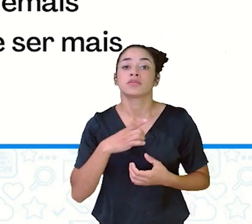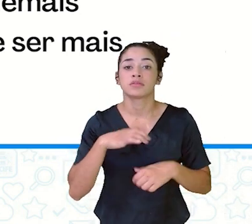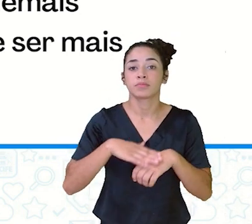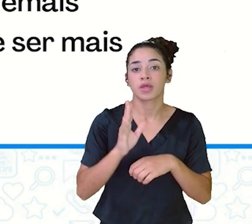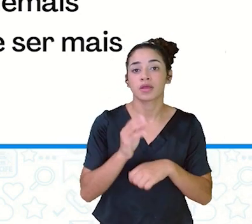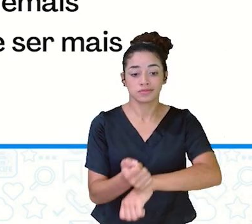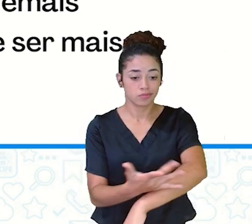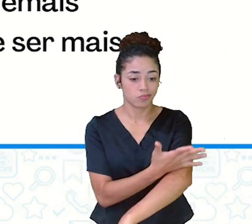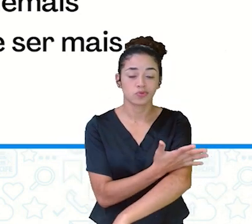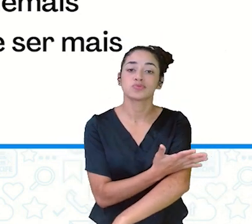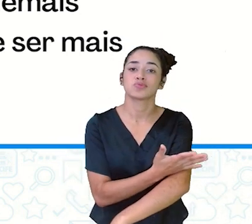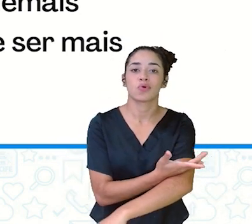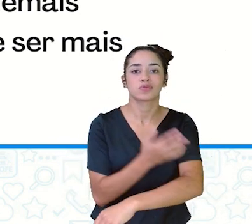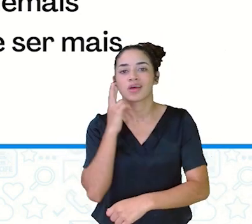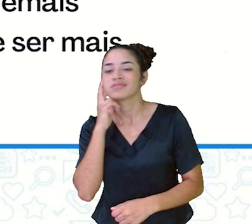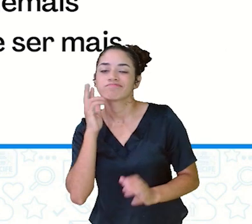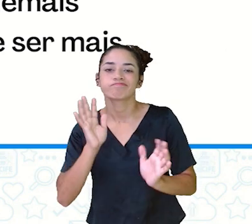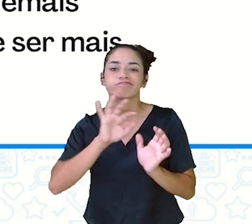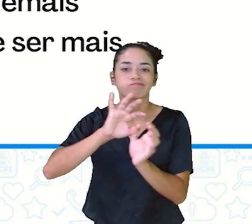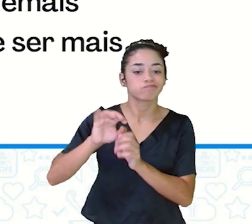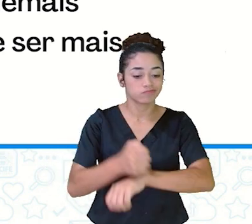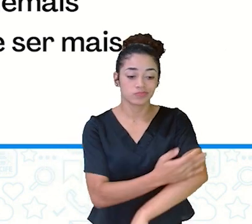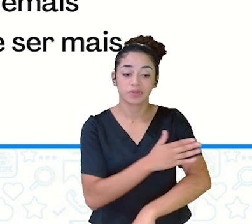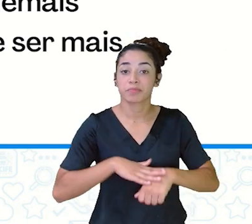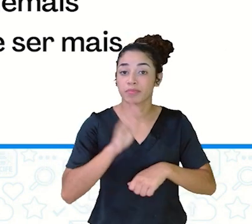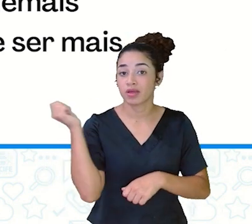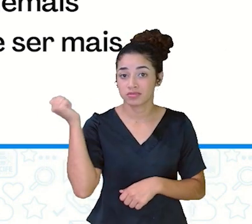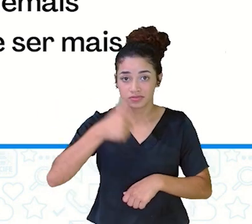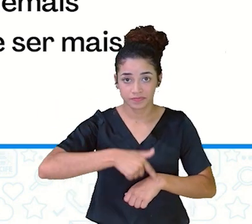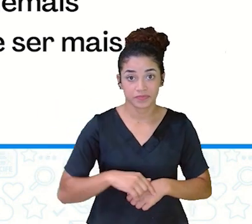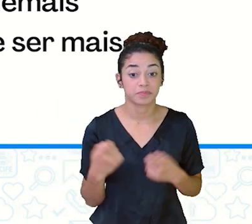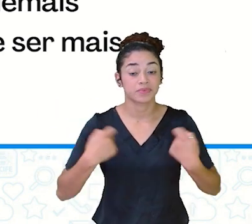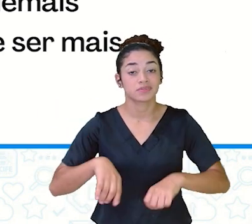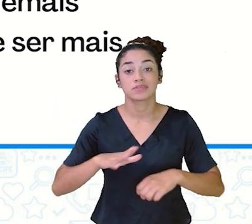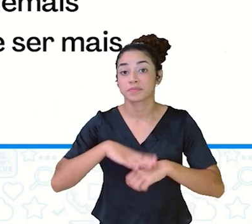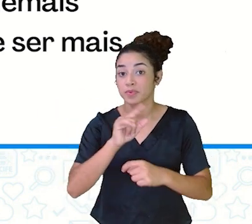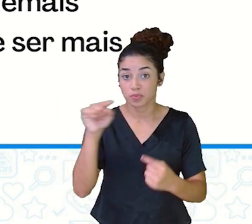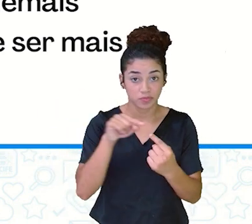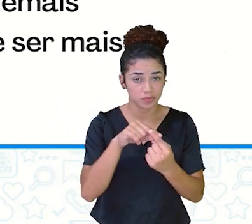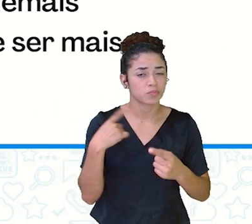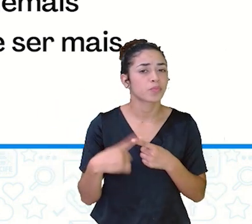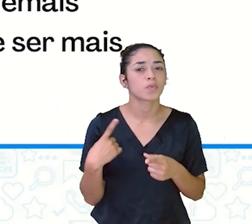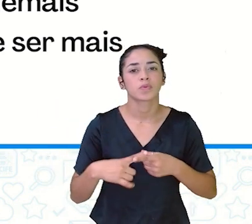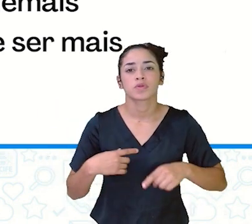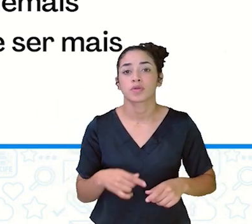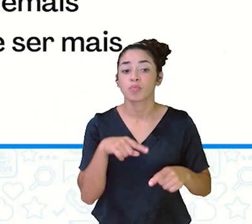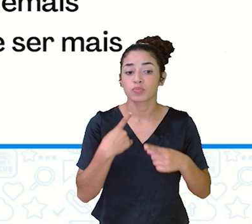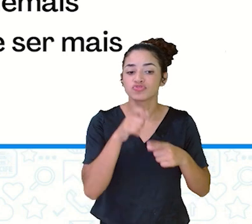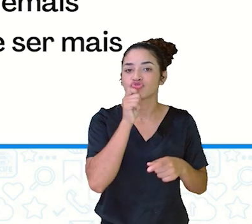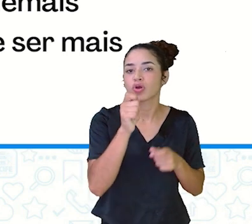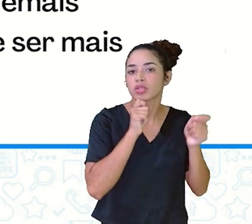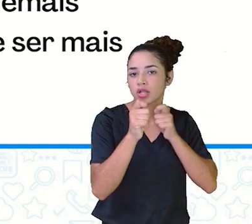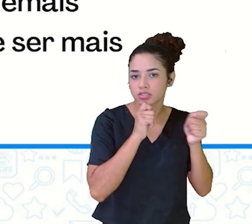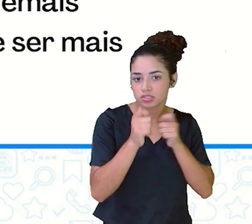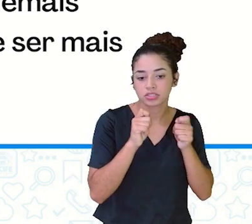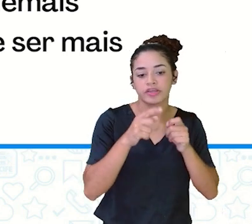a razão. Os demais jornalistas têm que ser mais objetivos. Por que isso? Porque o jornalista, quando ele